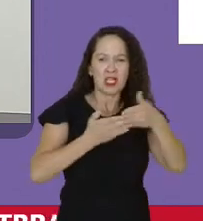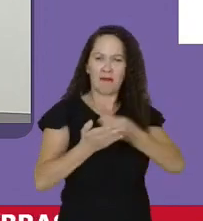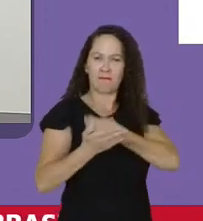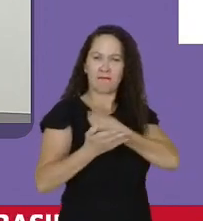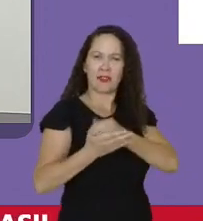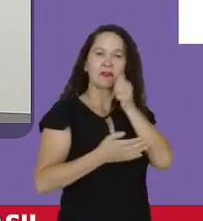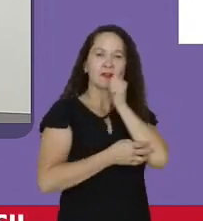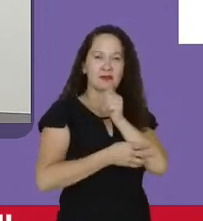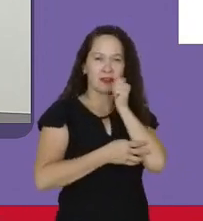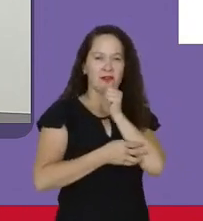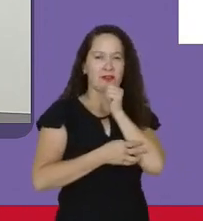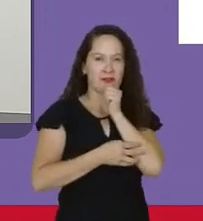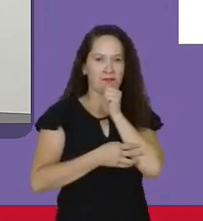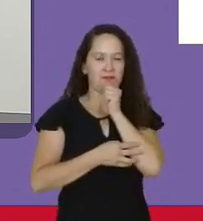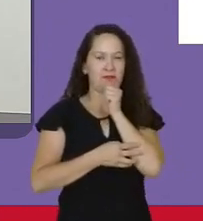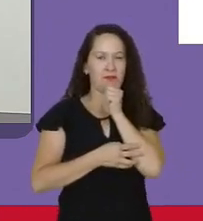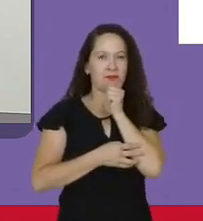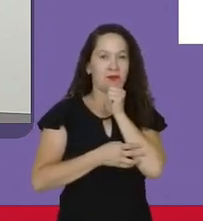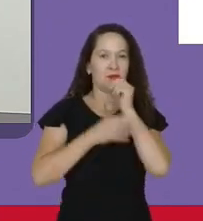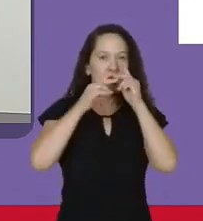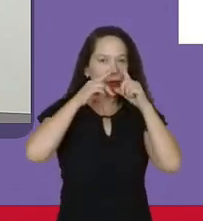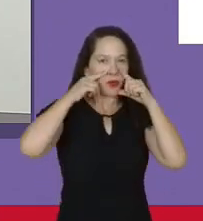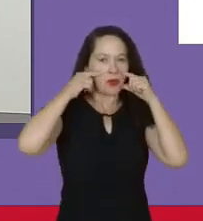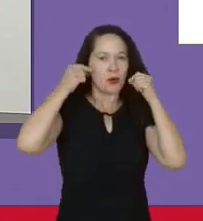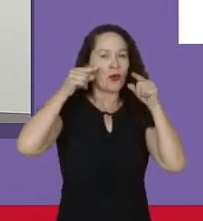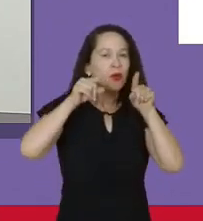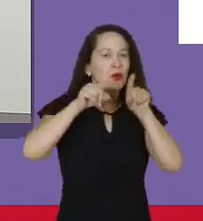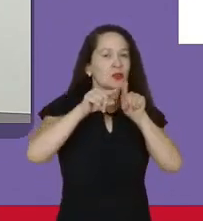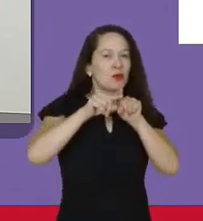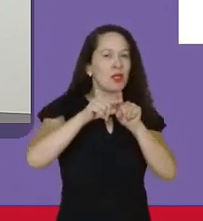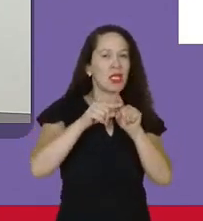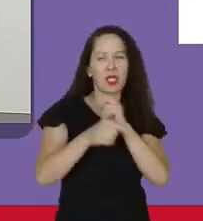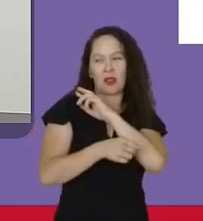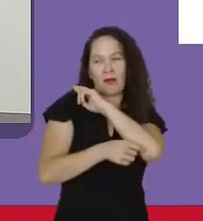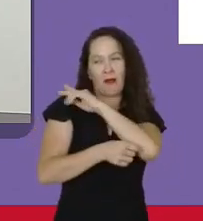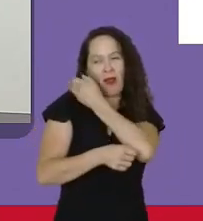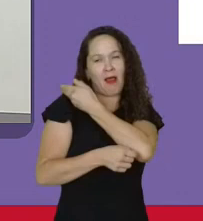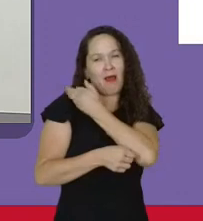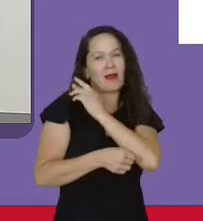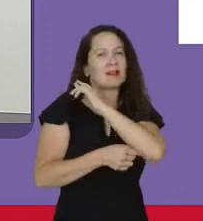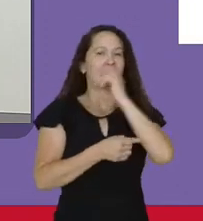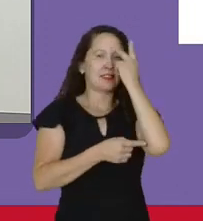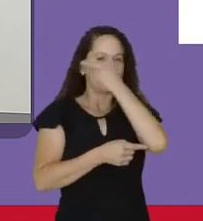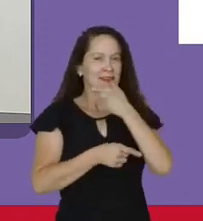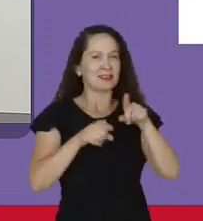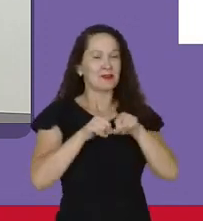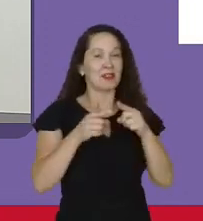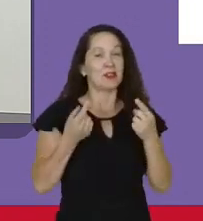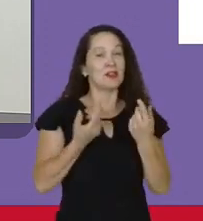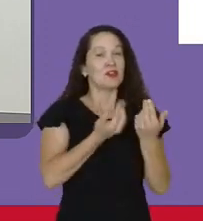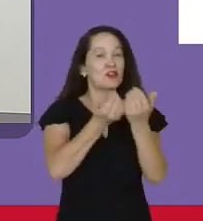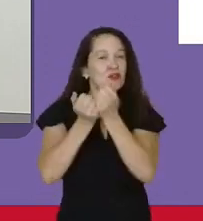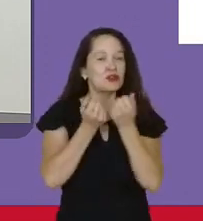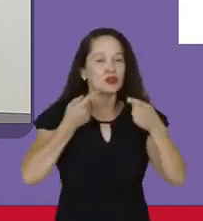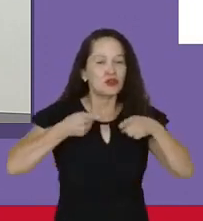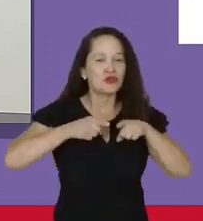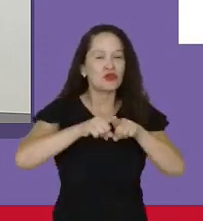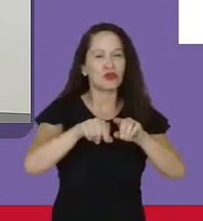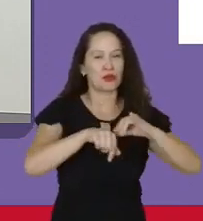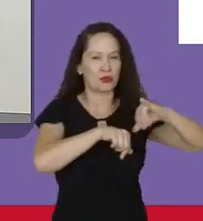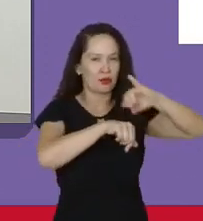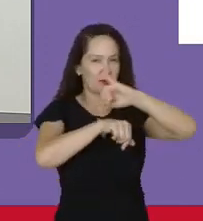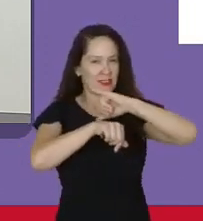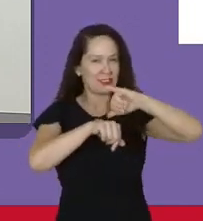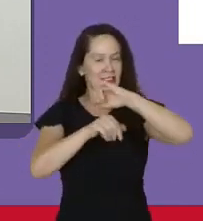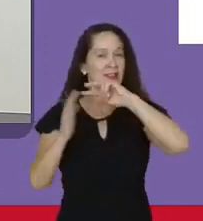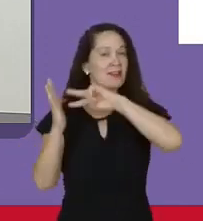mulheres. O patriarcado e o racismo, eles são anteriores ao capitalismo. O que é o